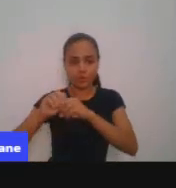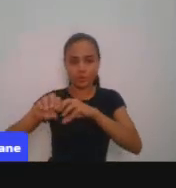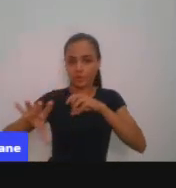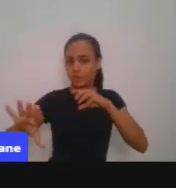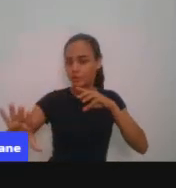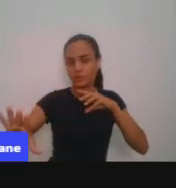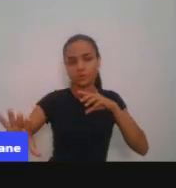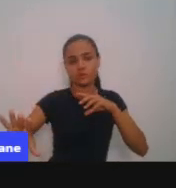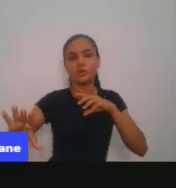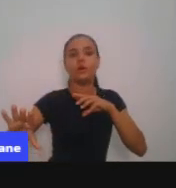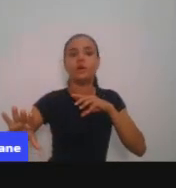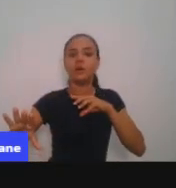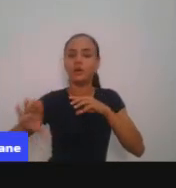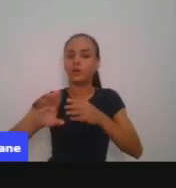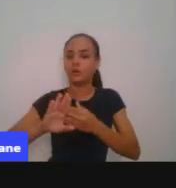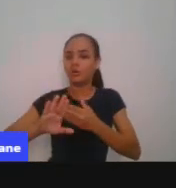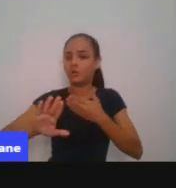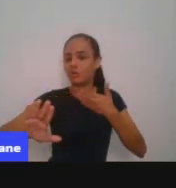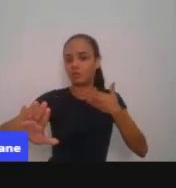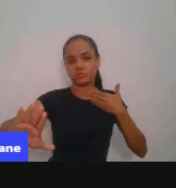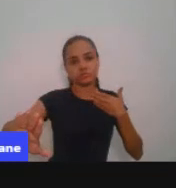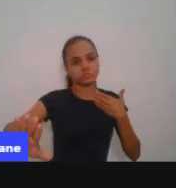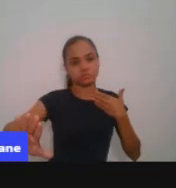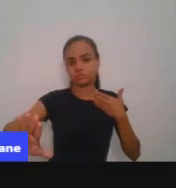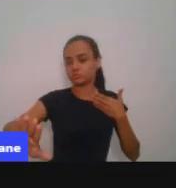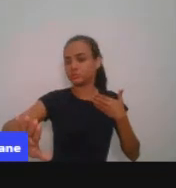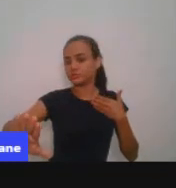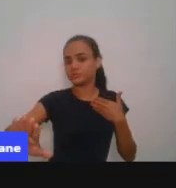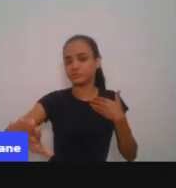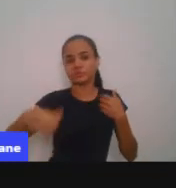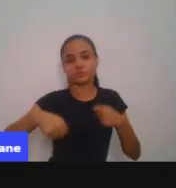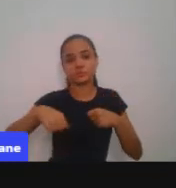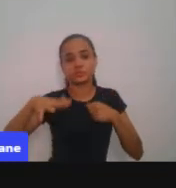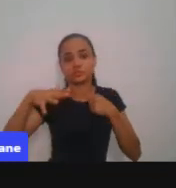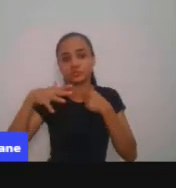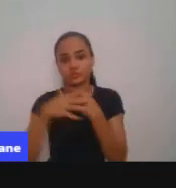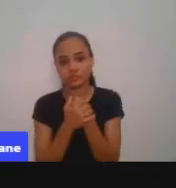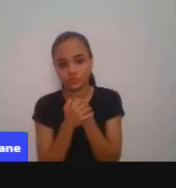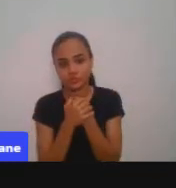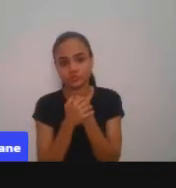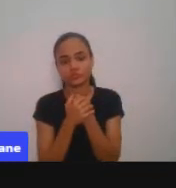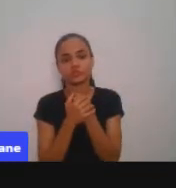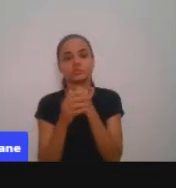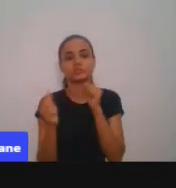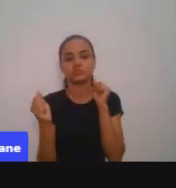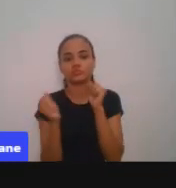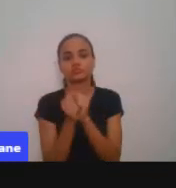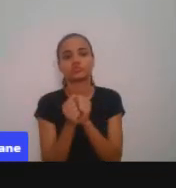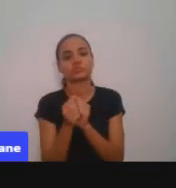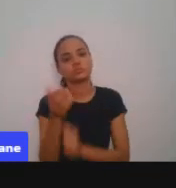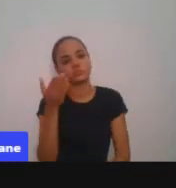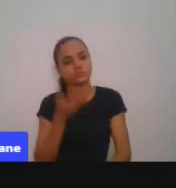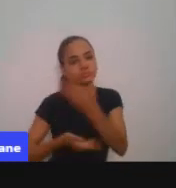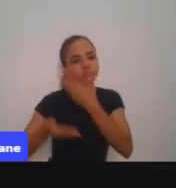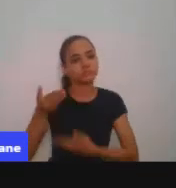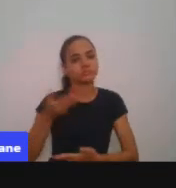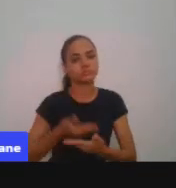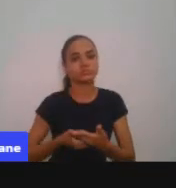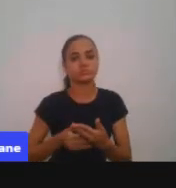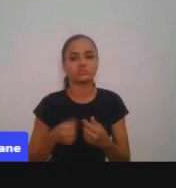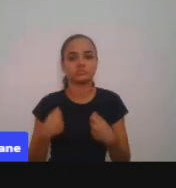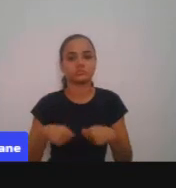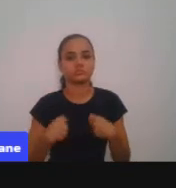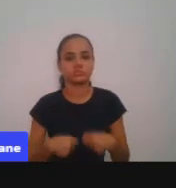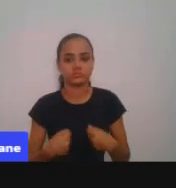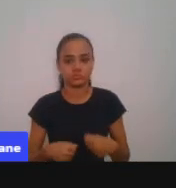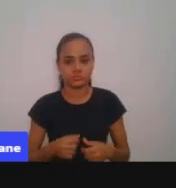ela precisa estar um com o outro, precisa dessa interação mesmo. Tá? Pode passar, a gente